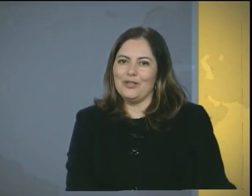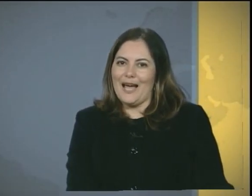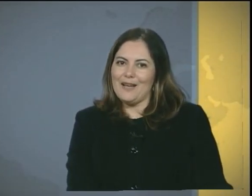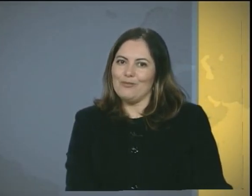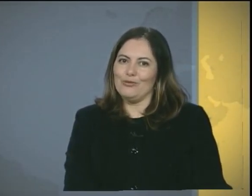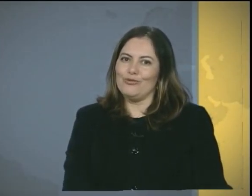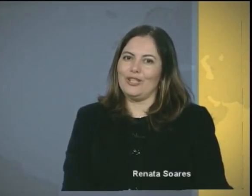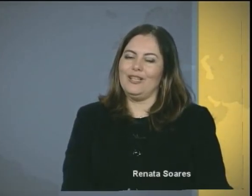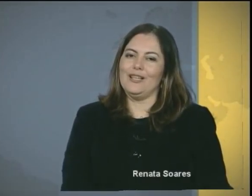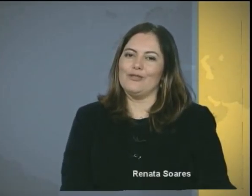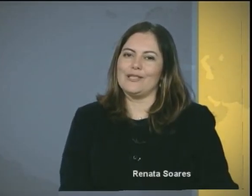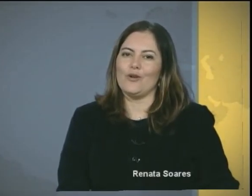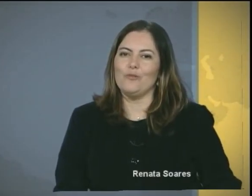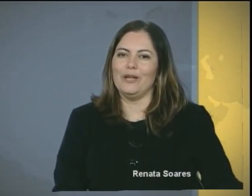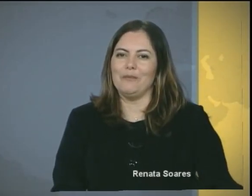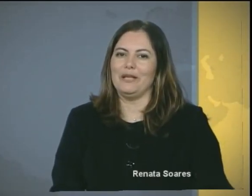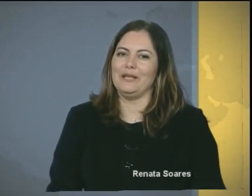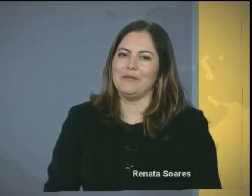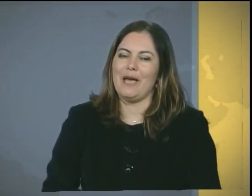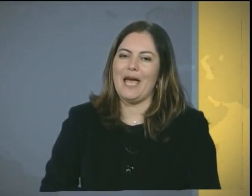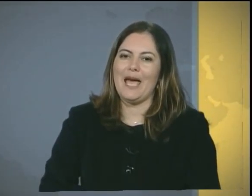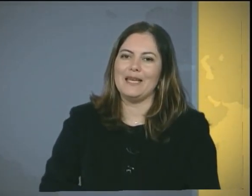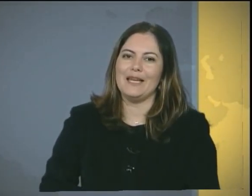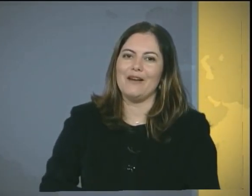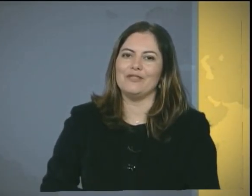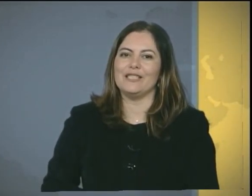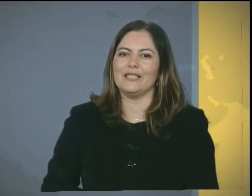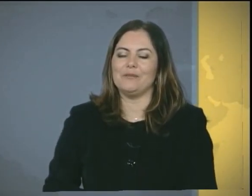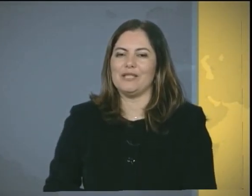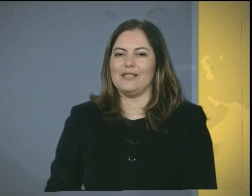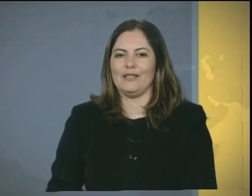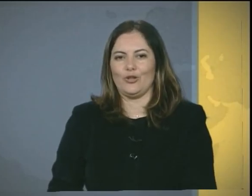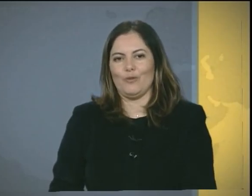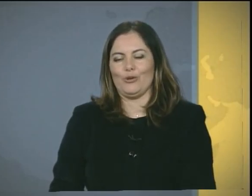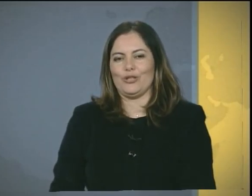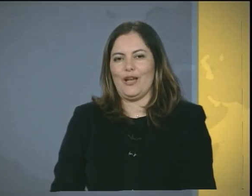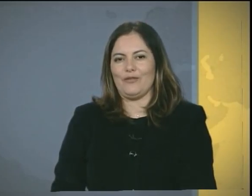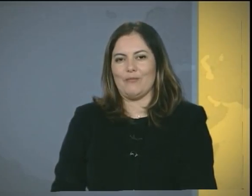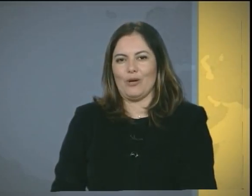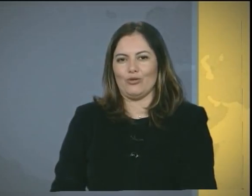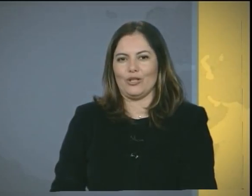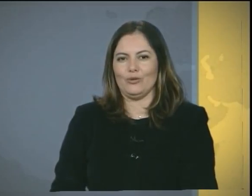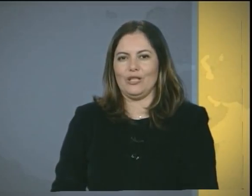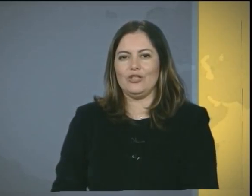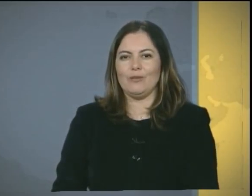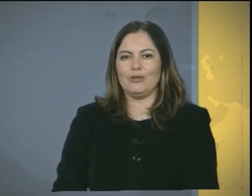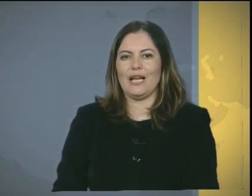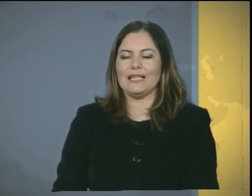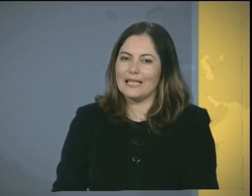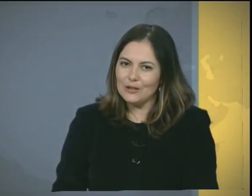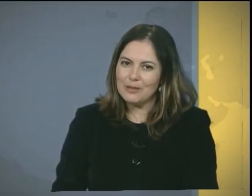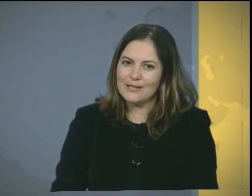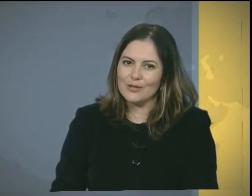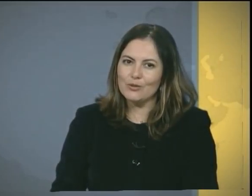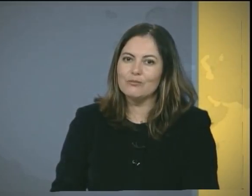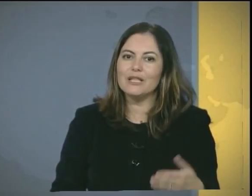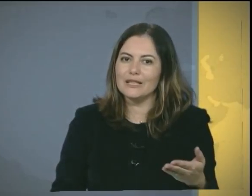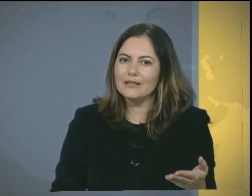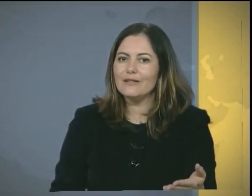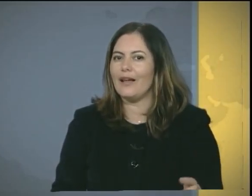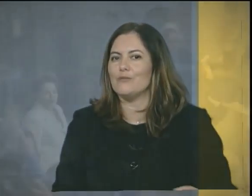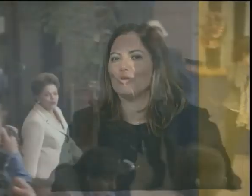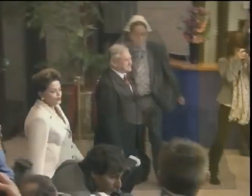Olá, bom dia, você acompanha pela NBR a visita da presidenta Dilma Rousseff à Bélgica. Durante a madrugada aqui no Brasil,